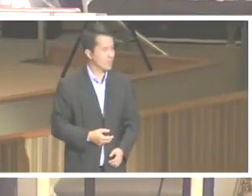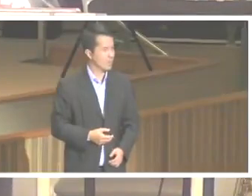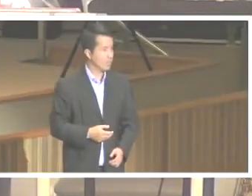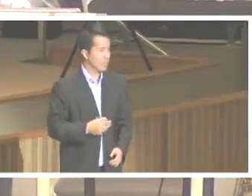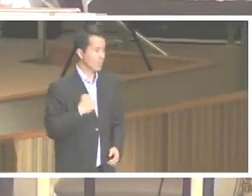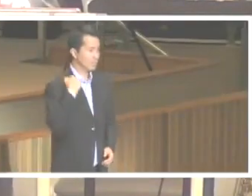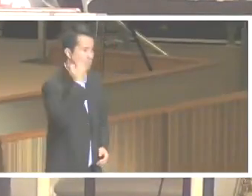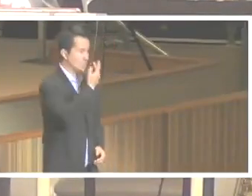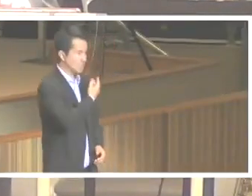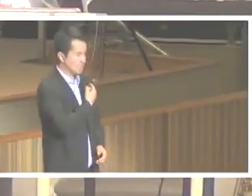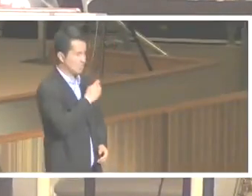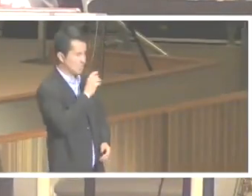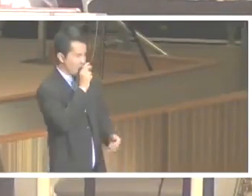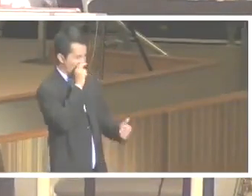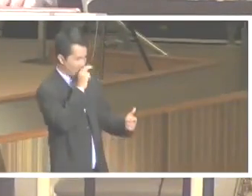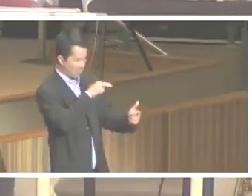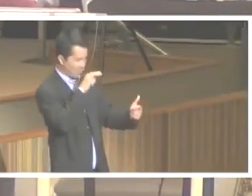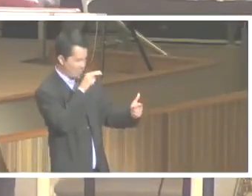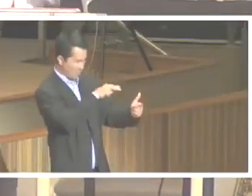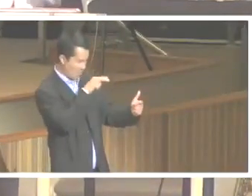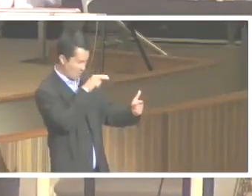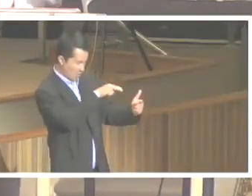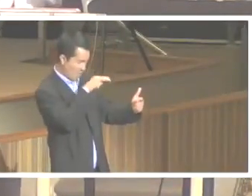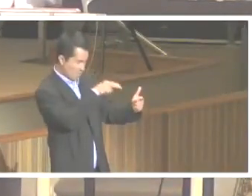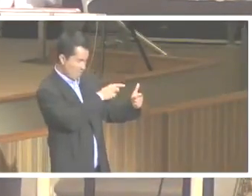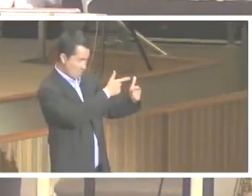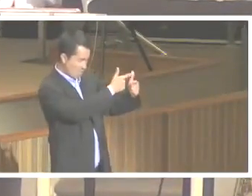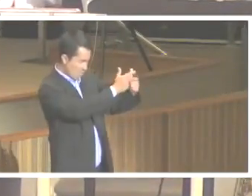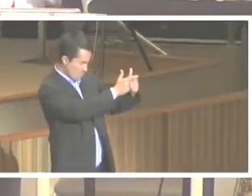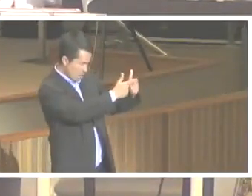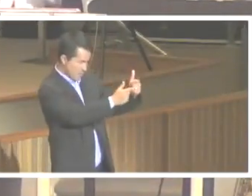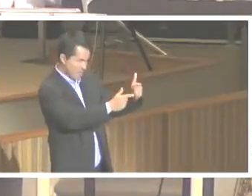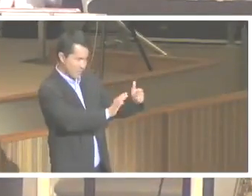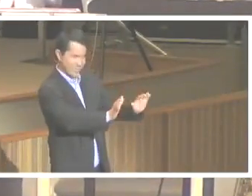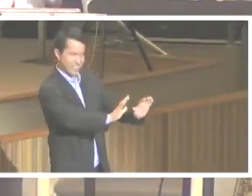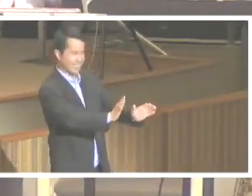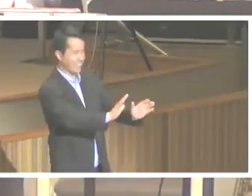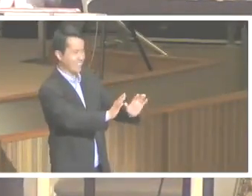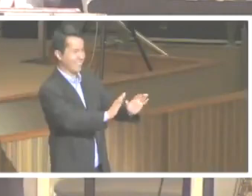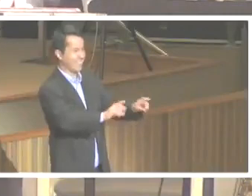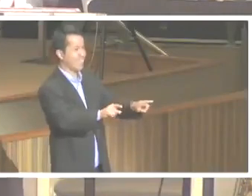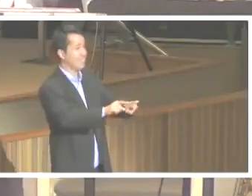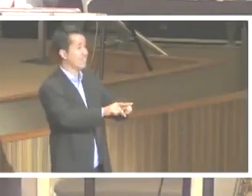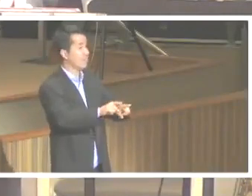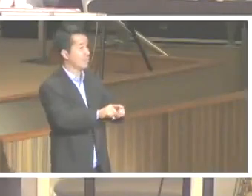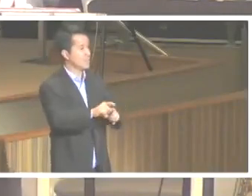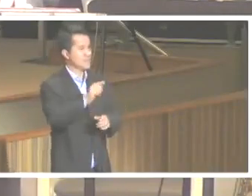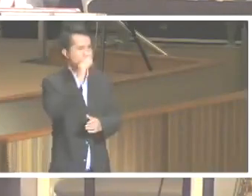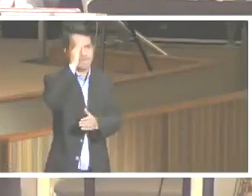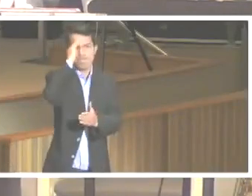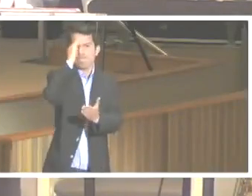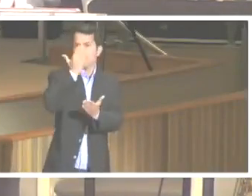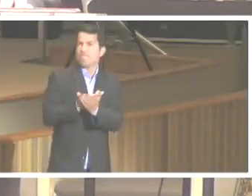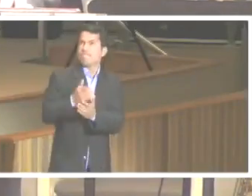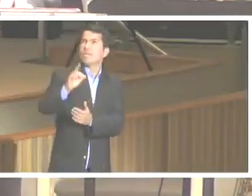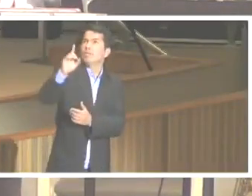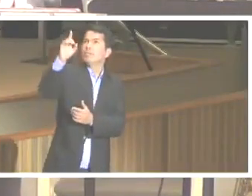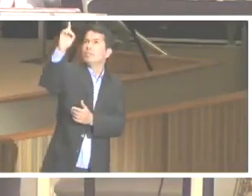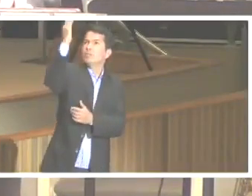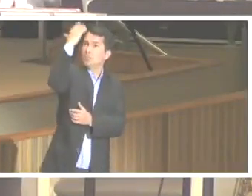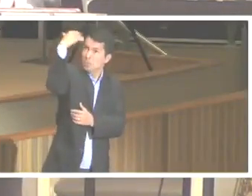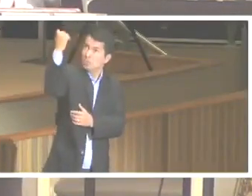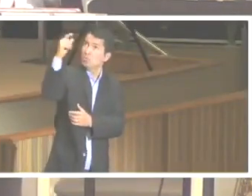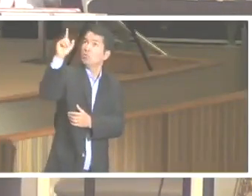mas coloca o seu foco no chamado de deus a fé coloca o seu foco no tamanho de